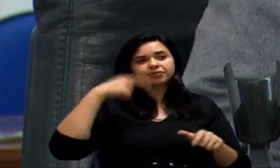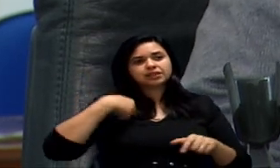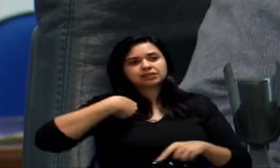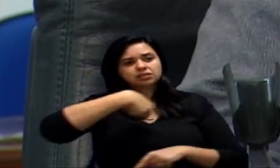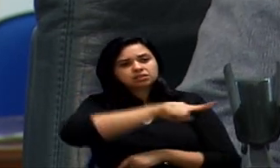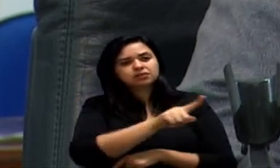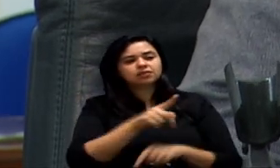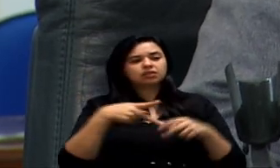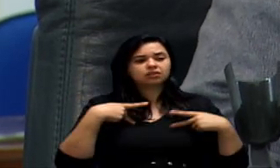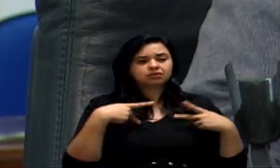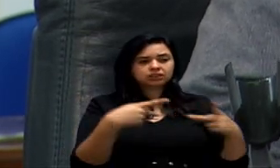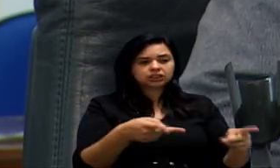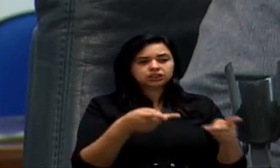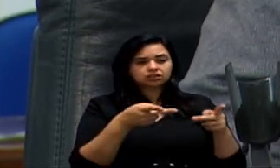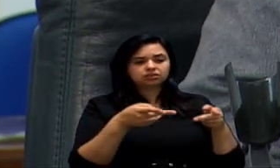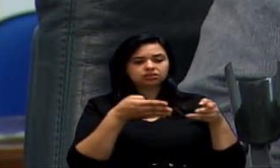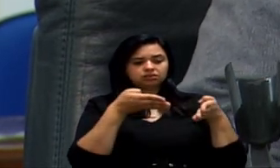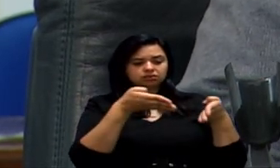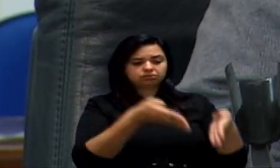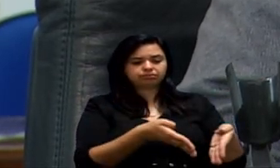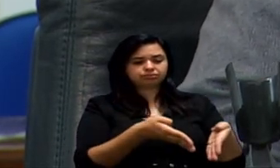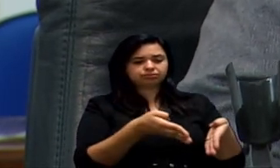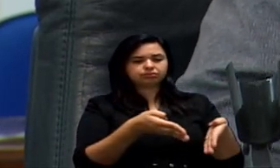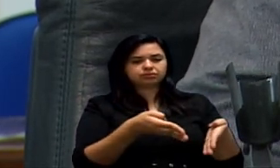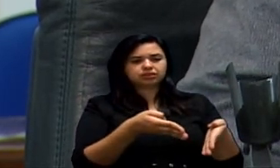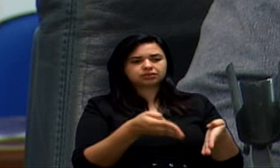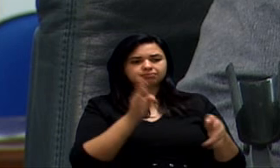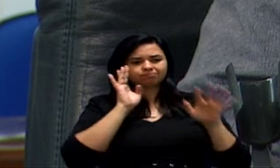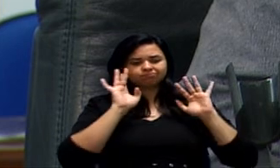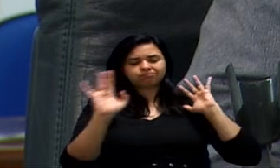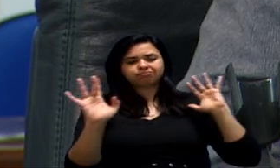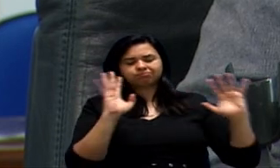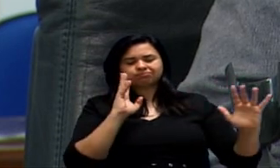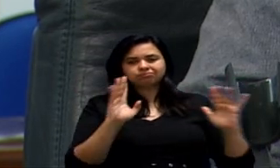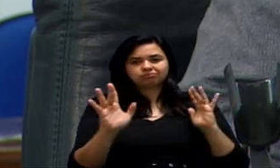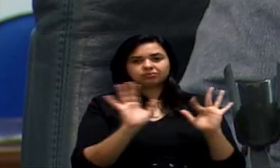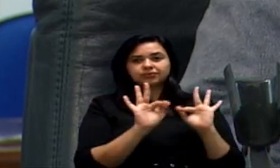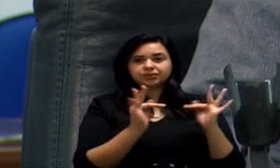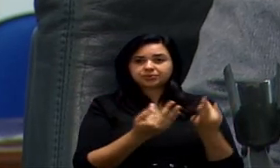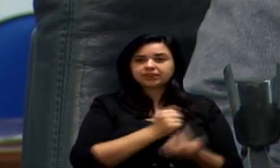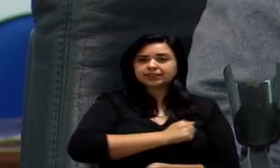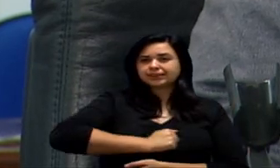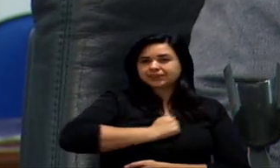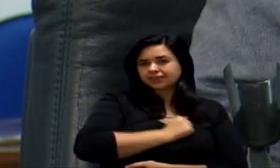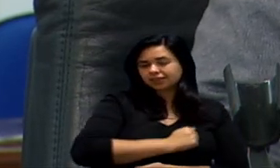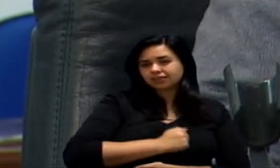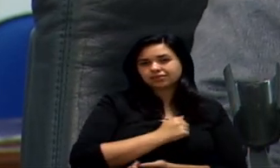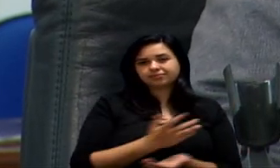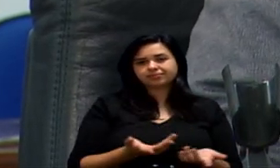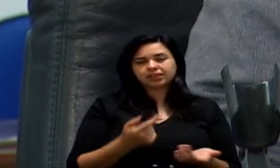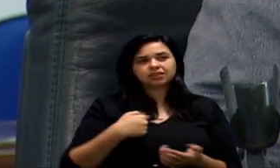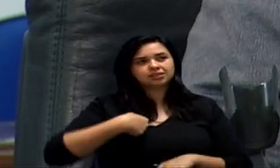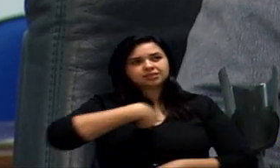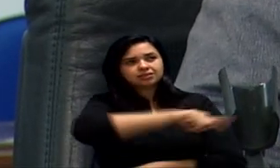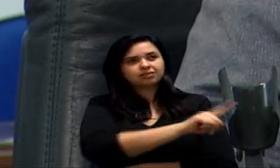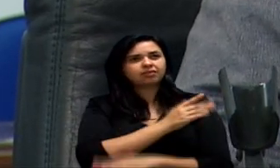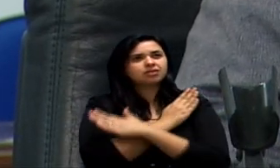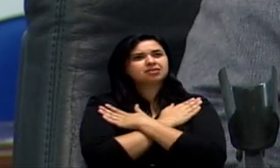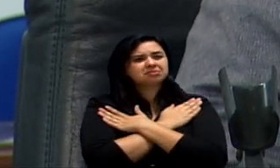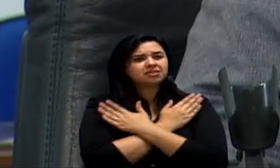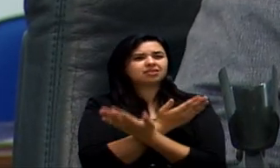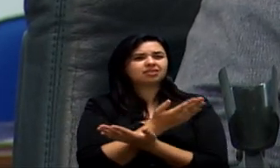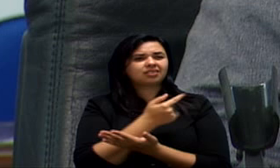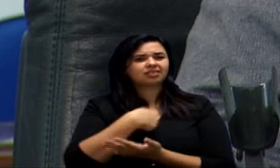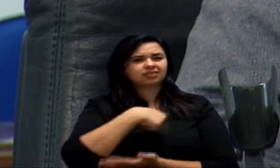reflexão, levar dos bons momentos da sua vida. Então, se você já chegar num lugar que ele está todinho judiado, cheio de mato, mal cuidado, quer dizer, como que